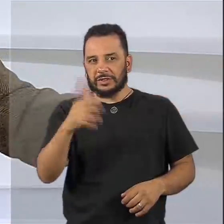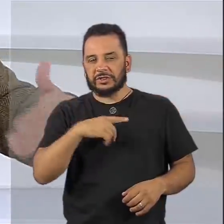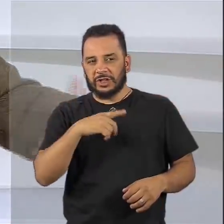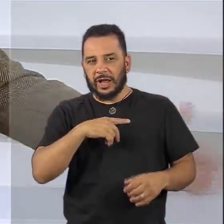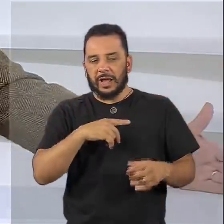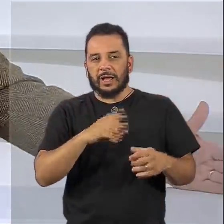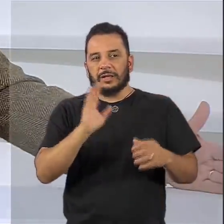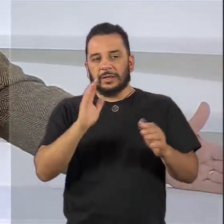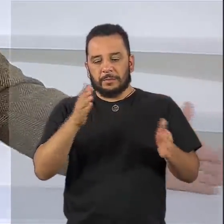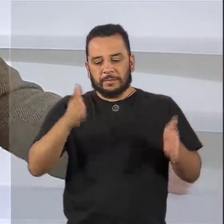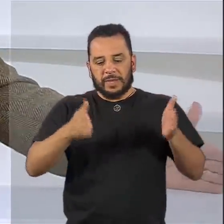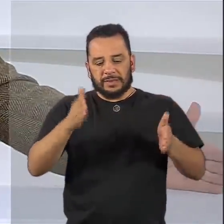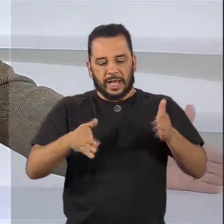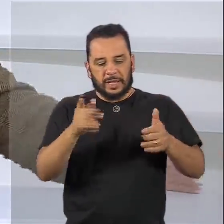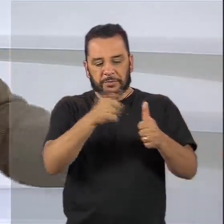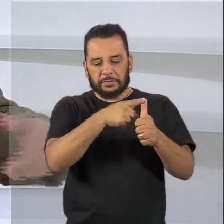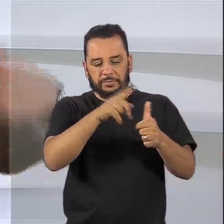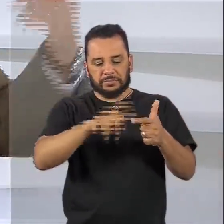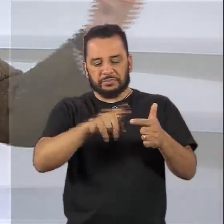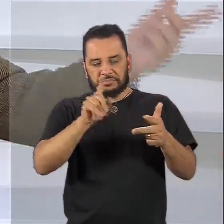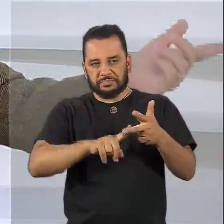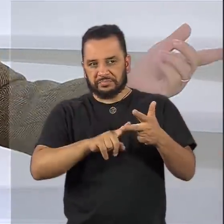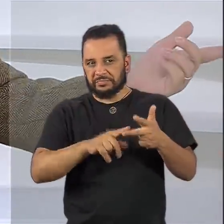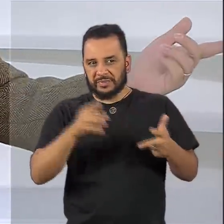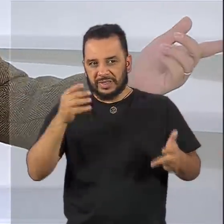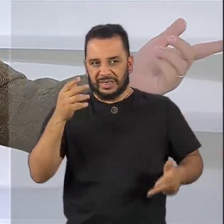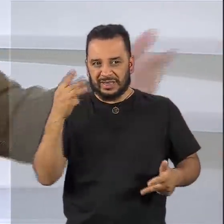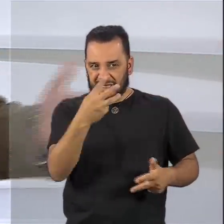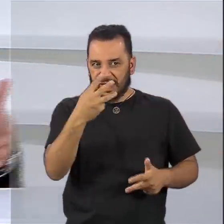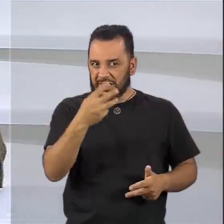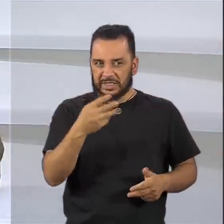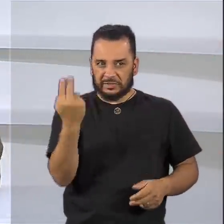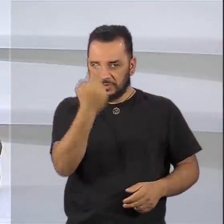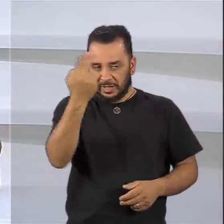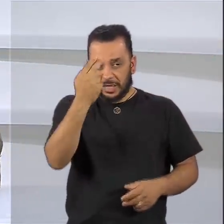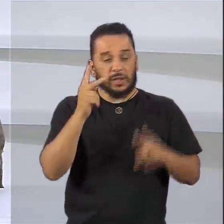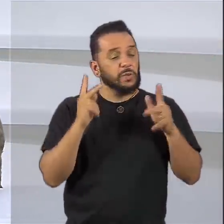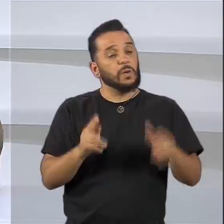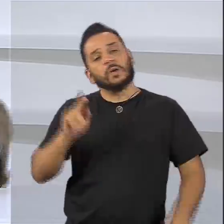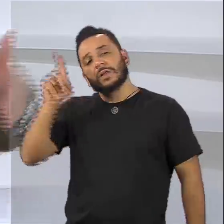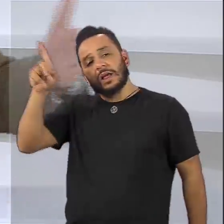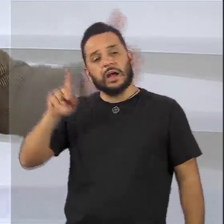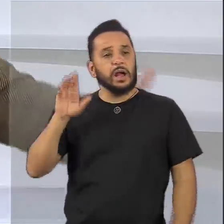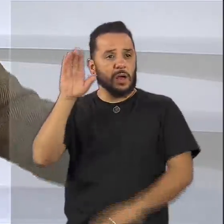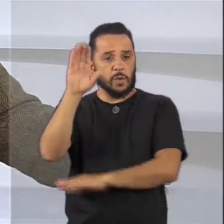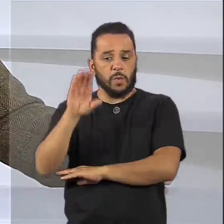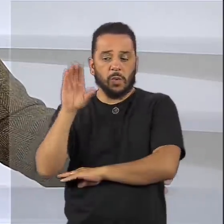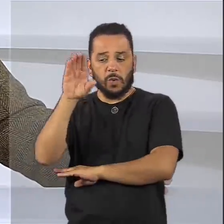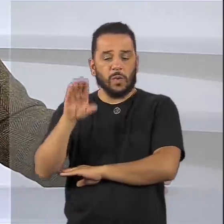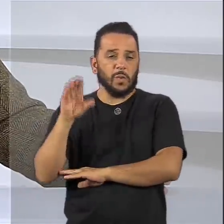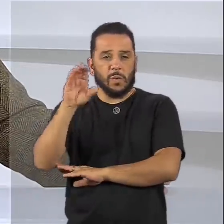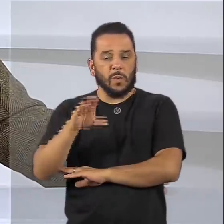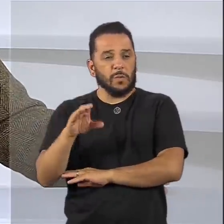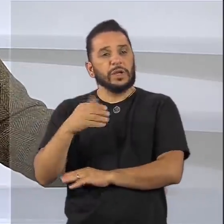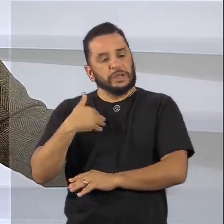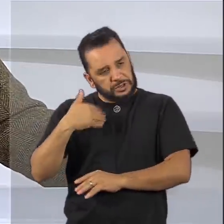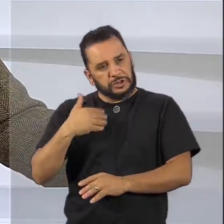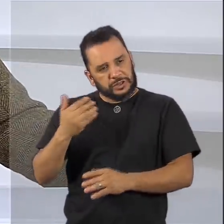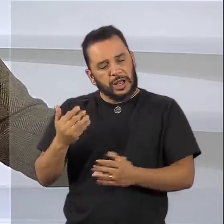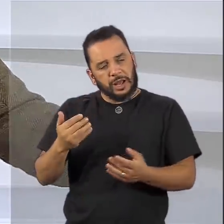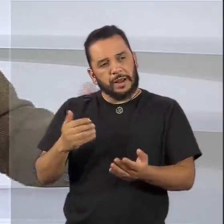O Supremo claramente sinalizou de que seria... Como aconteceu na Colômbia, onde foi tentou-se um plebiscito